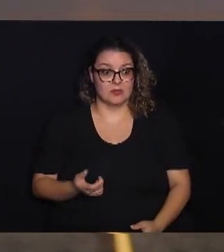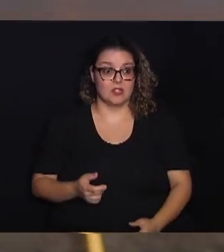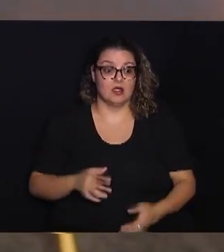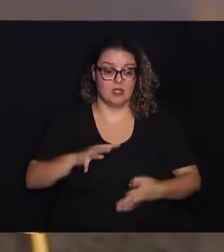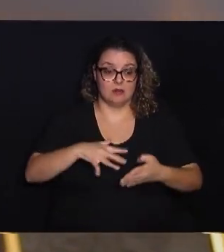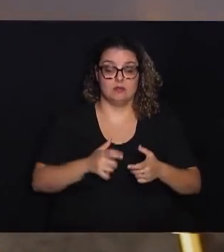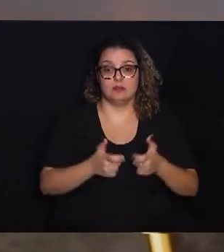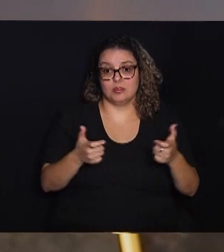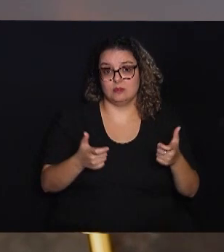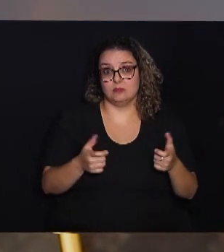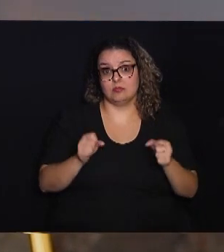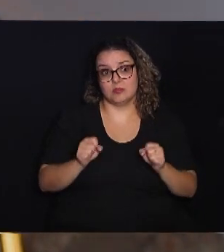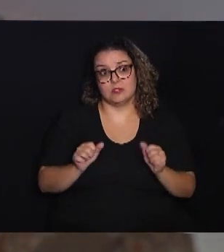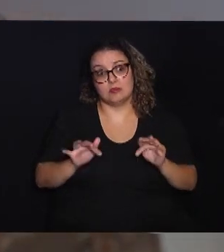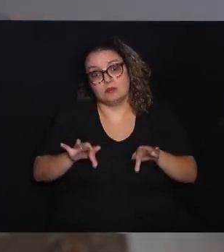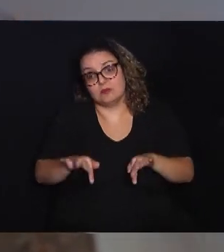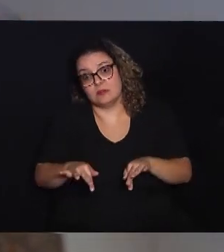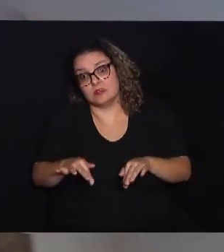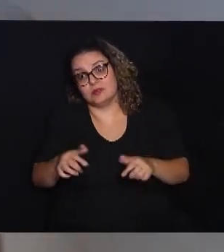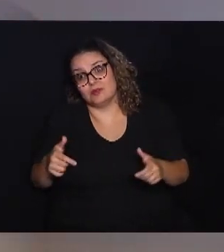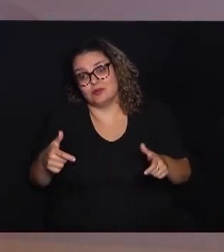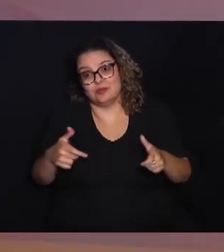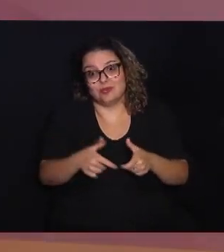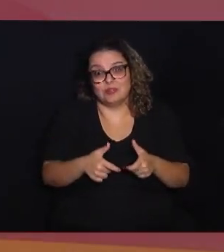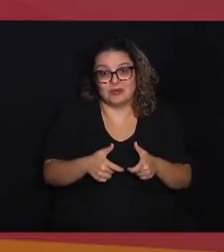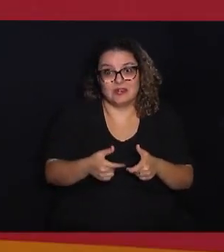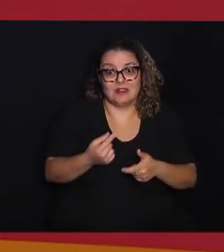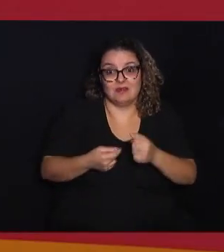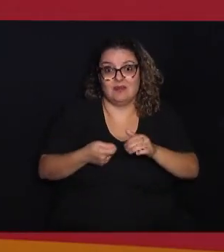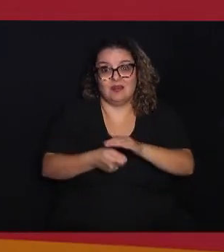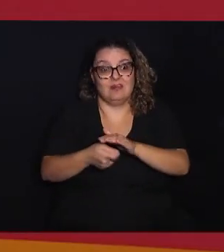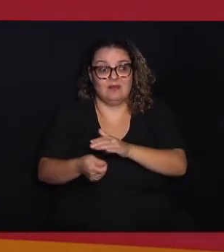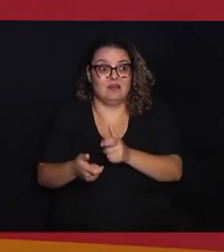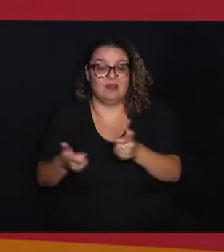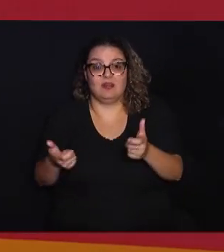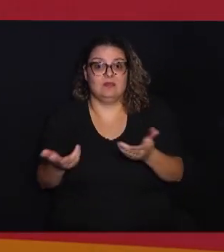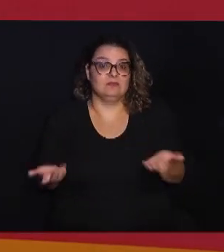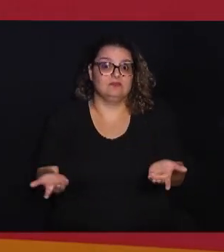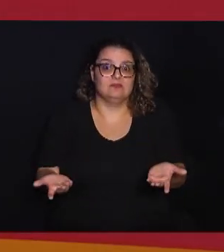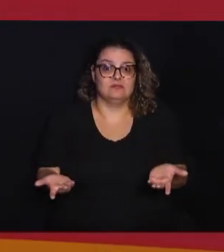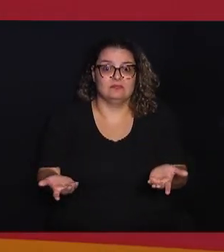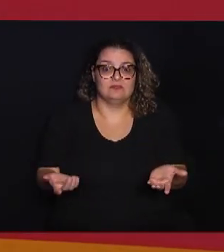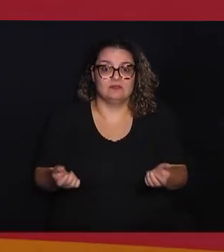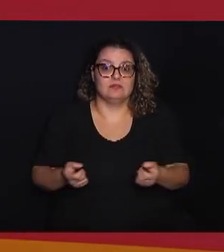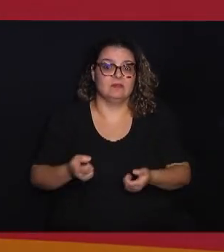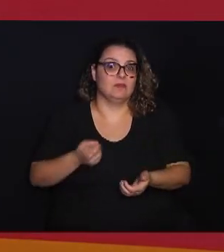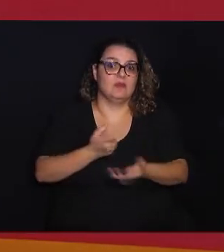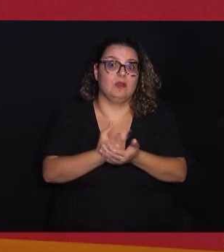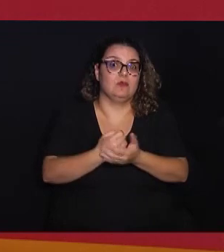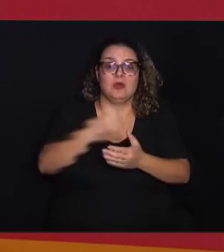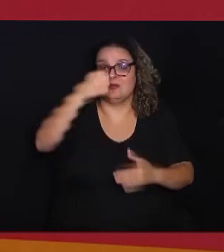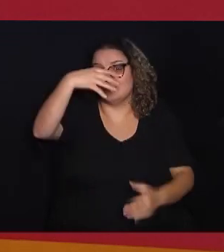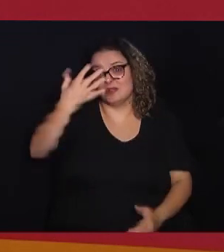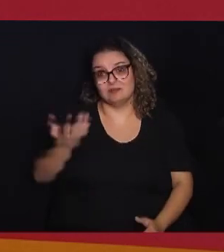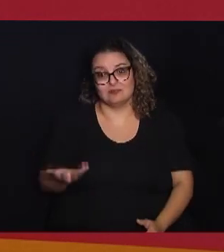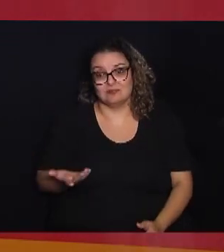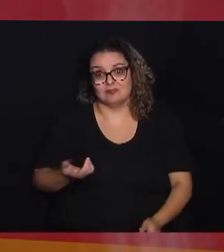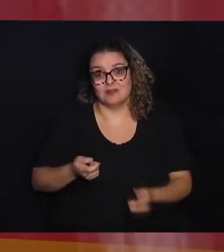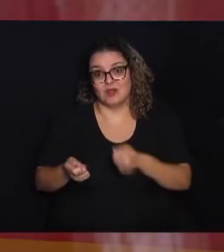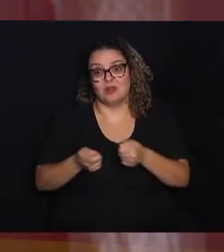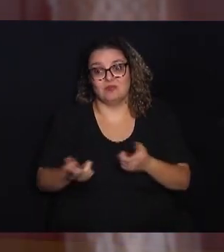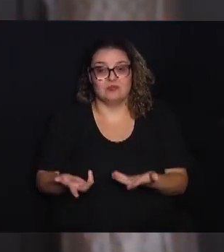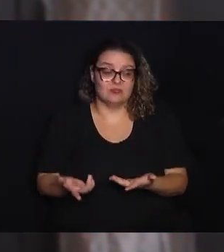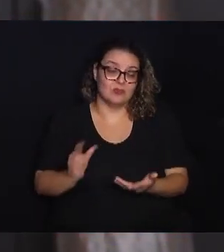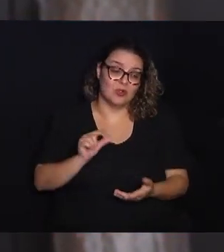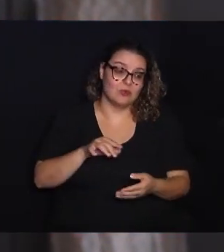conta aumentou agora, pode ser que no final do ano ela caia. Se eu fizer muito investimento agora, comprar um monte de lâmpada, no fundo eu